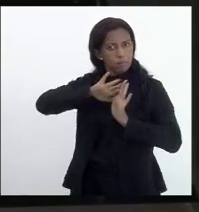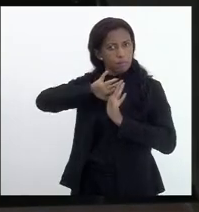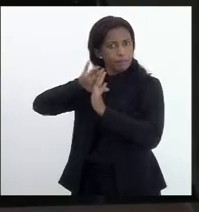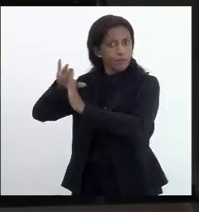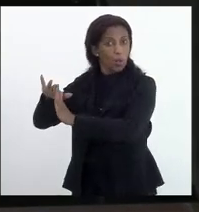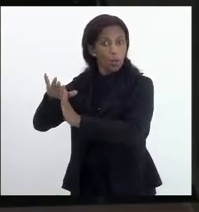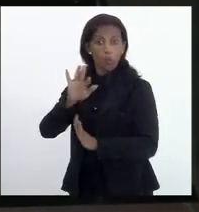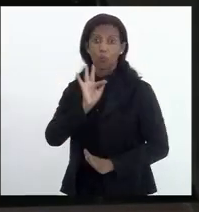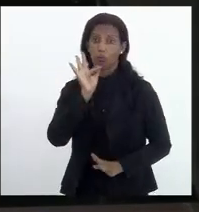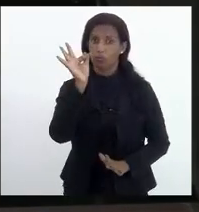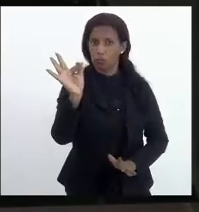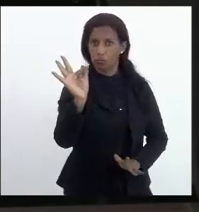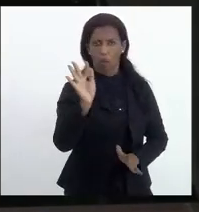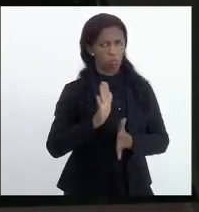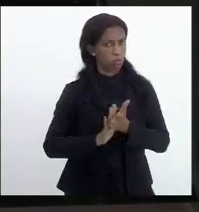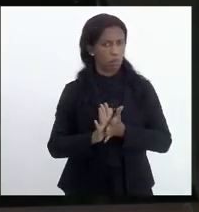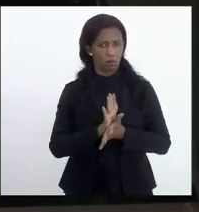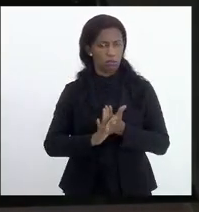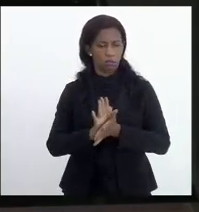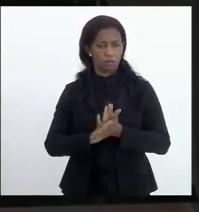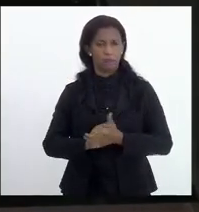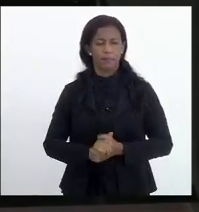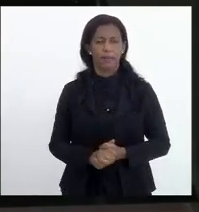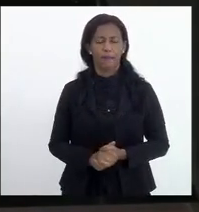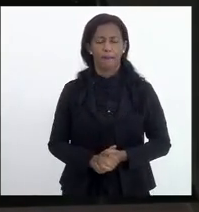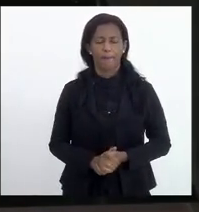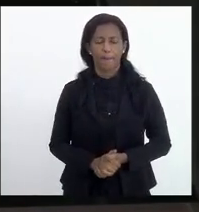no futuro. E também